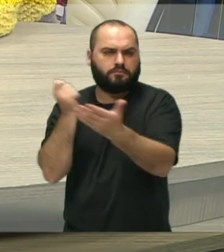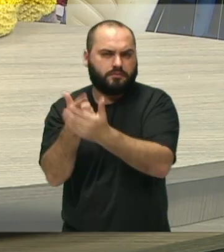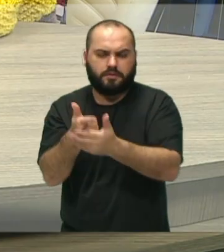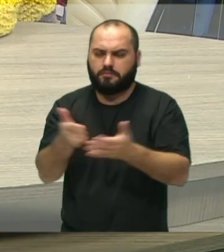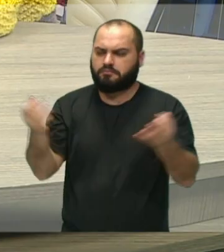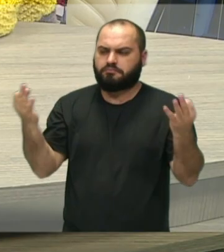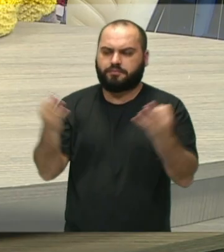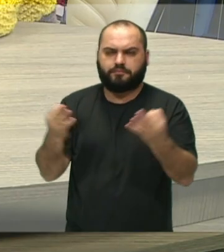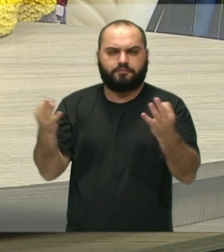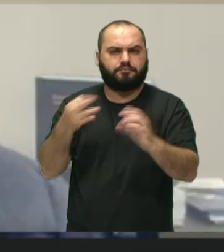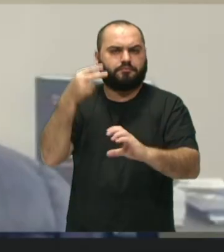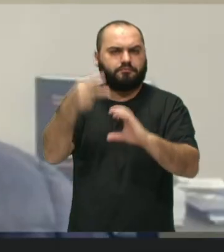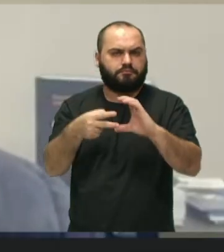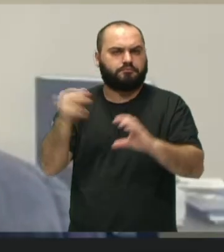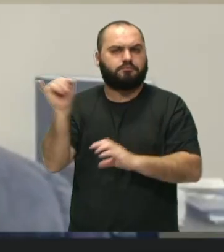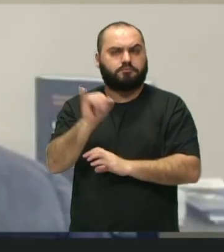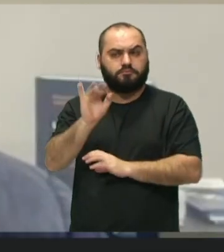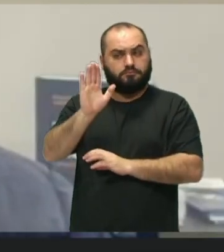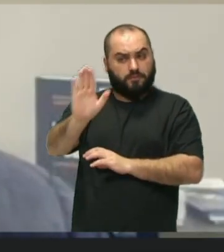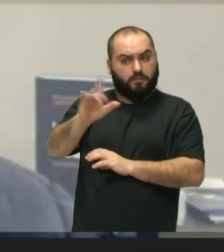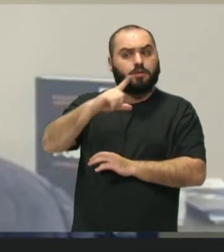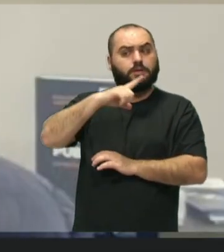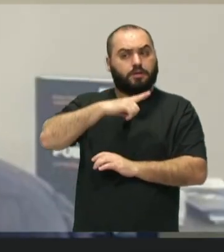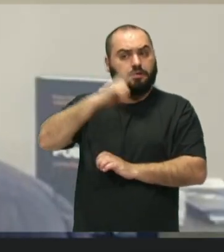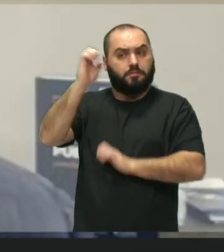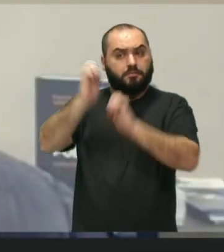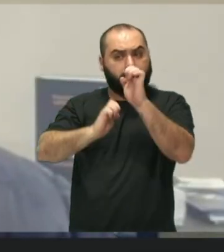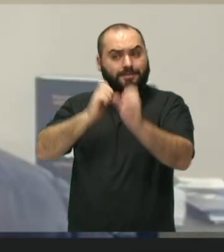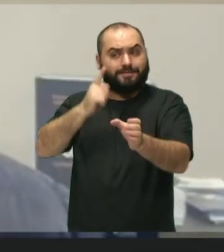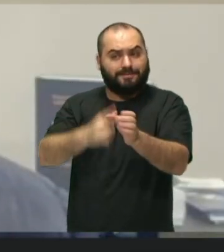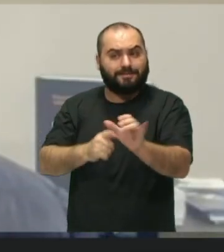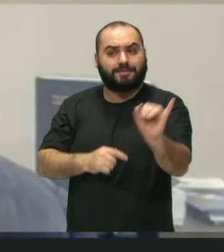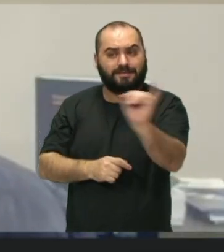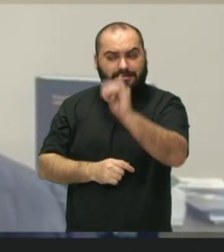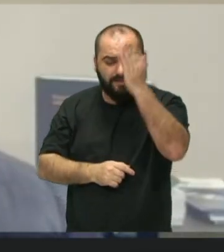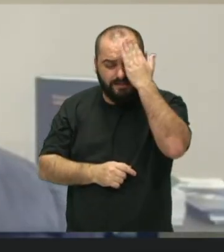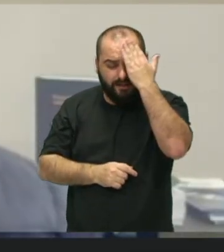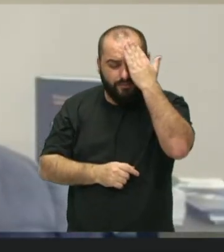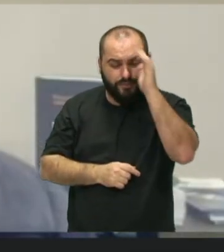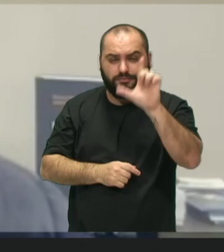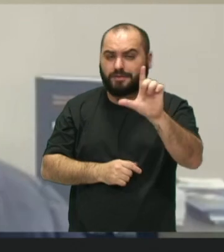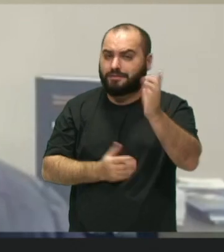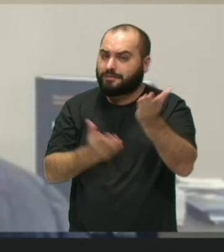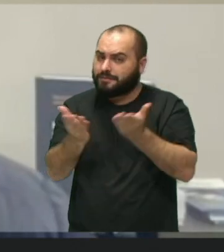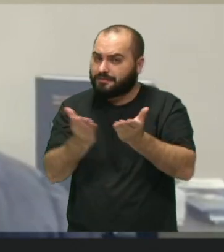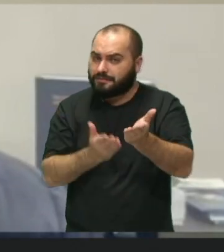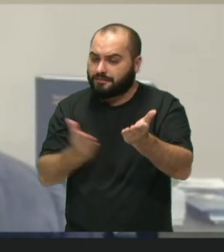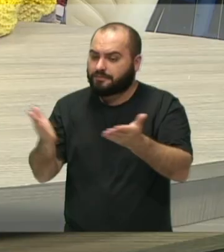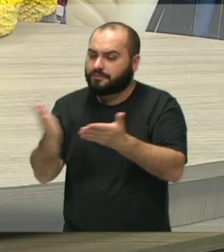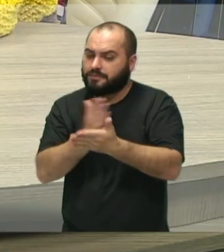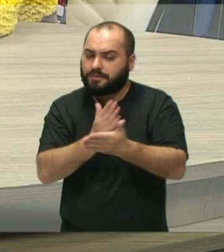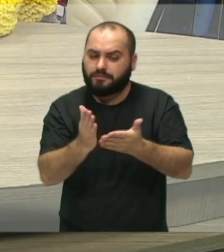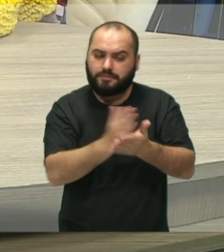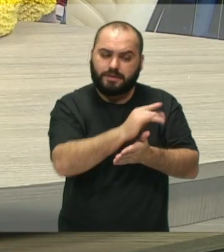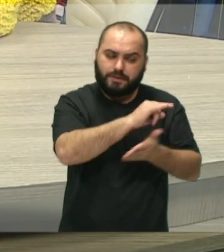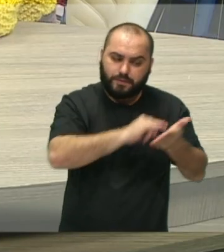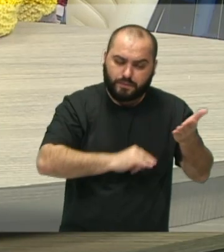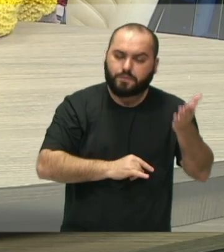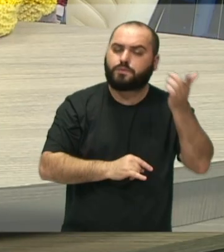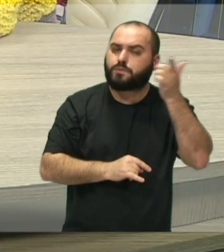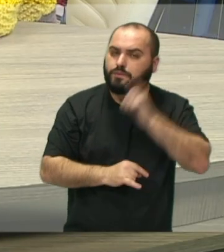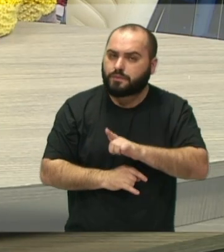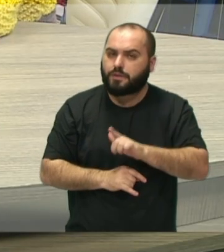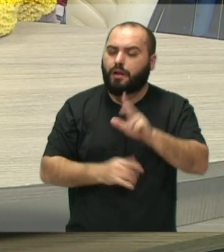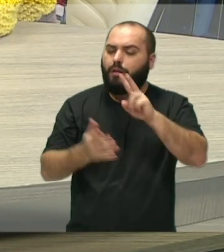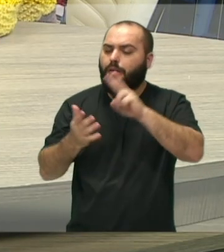pagador, né? E mostrar, olha, tem empresas na nossa cidade que sabem o que é uma licitação, que sabem separar a sua documentação, que sabem